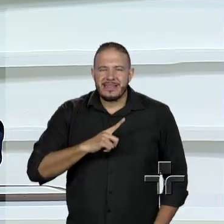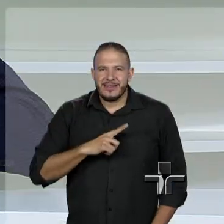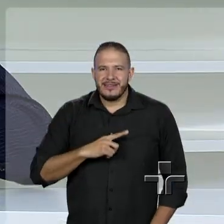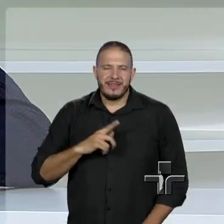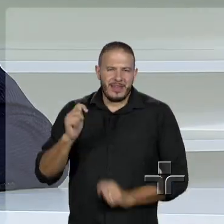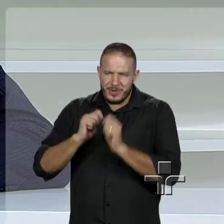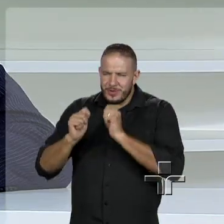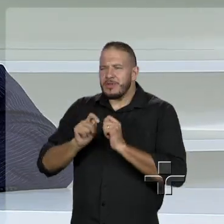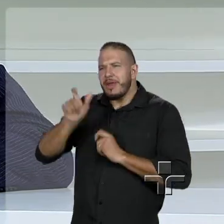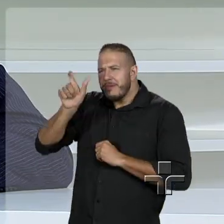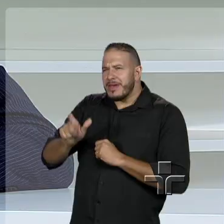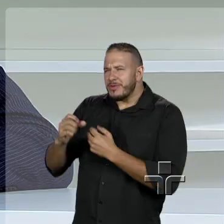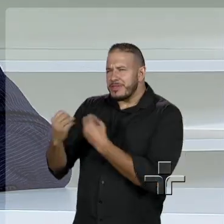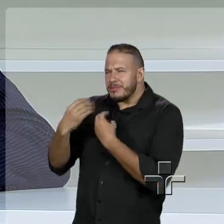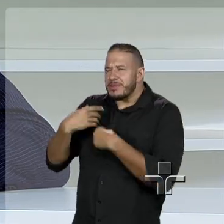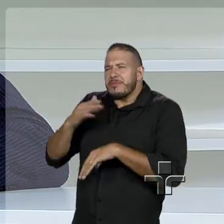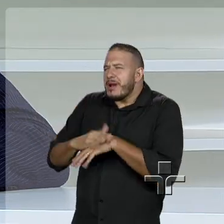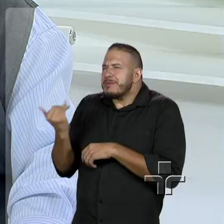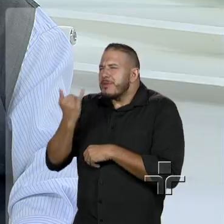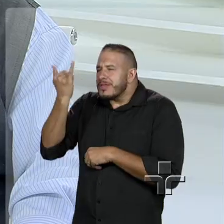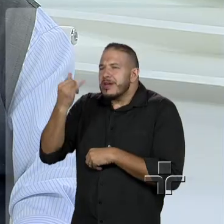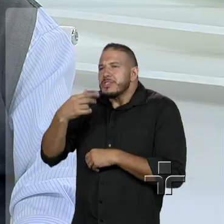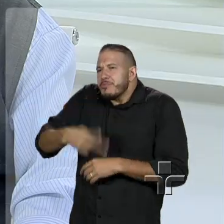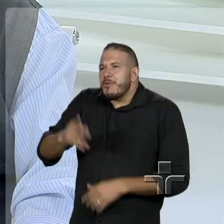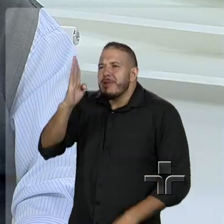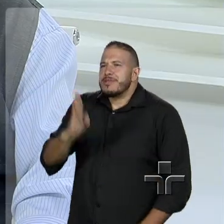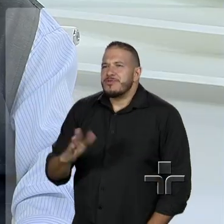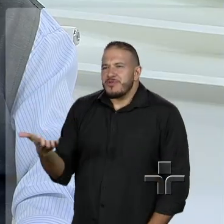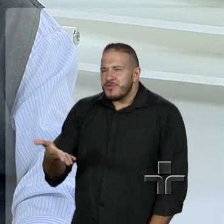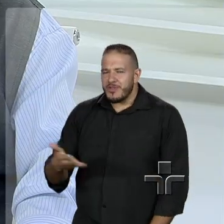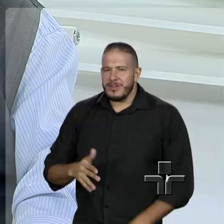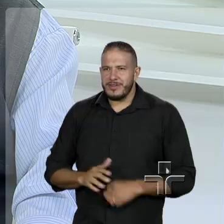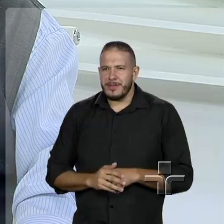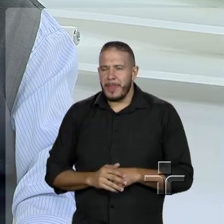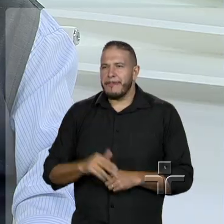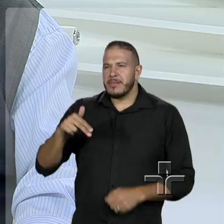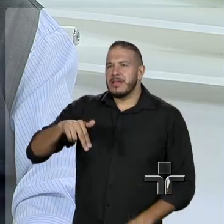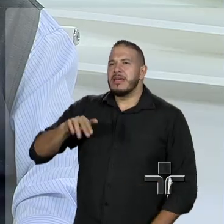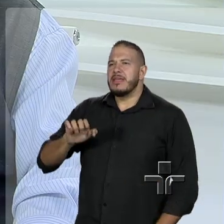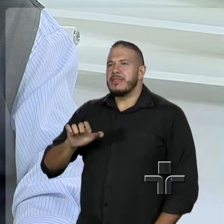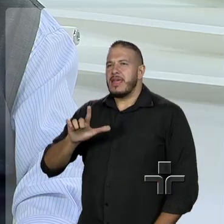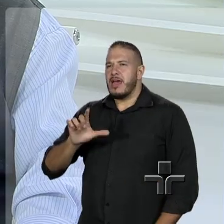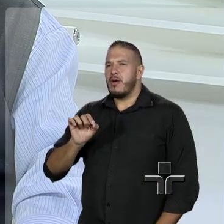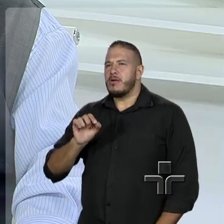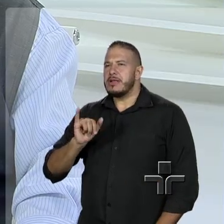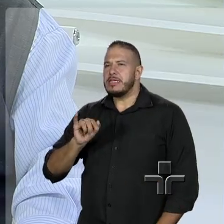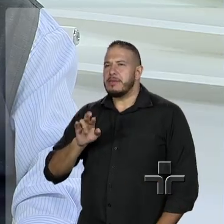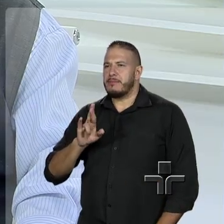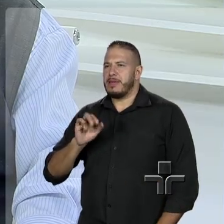cujos ensinamentos são mais importantes para o Brasil de hoje. O neoliberalismo,